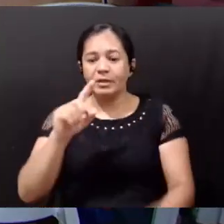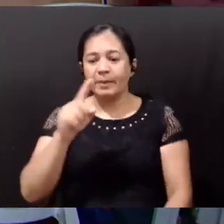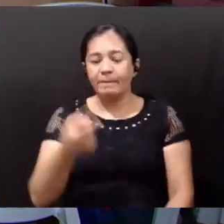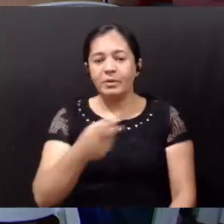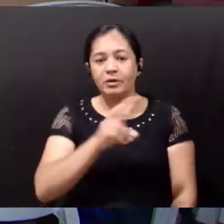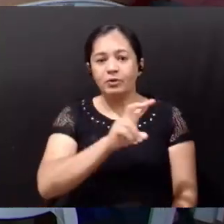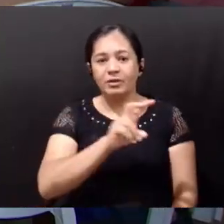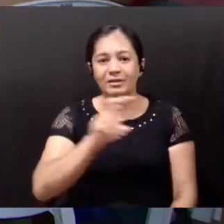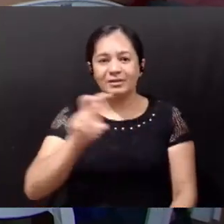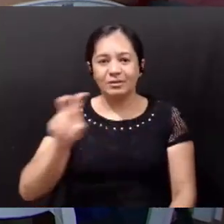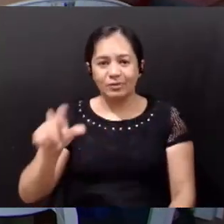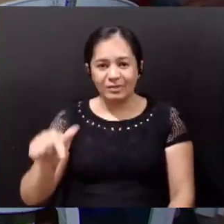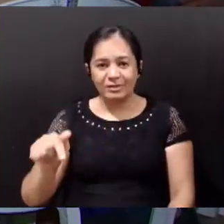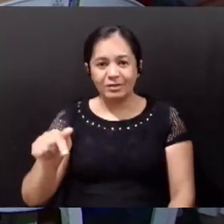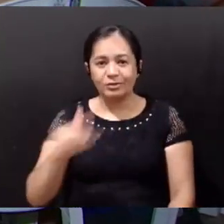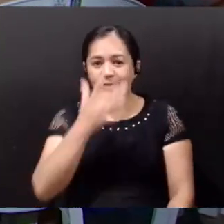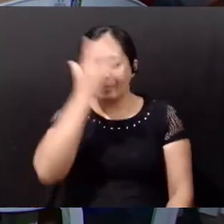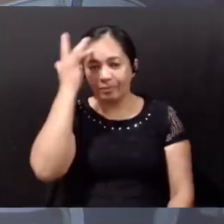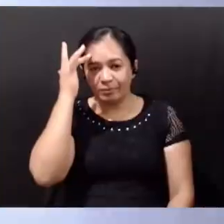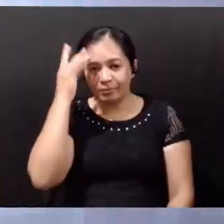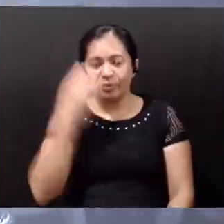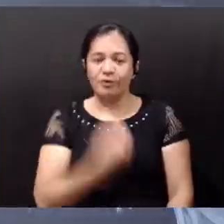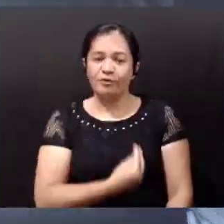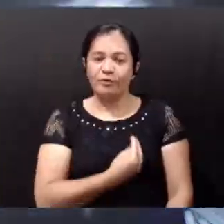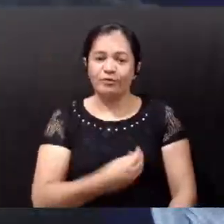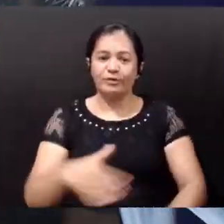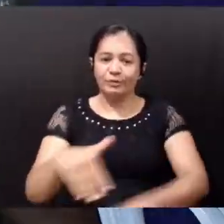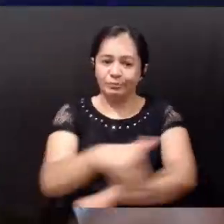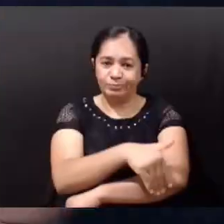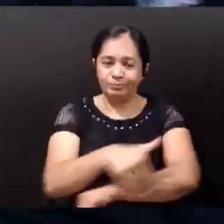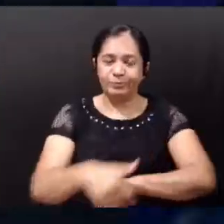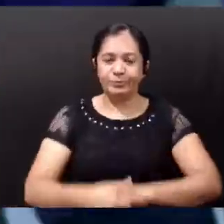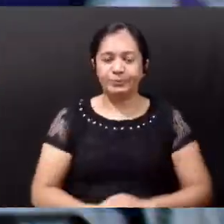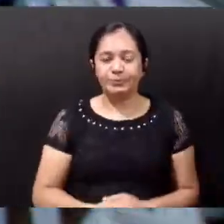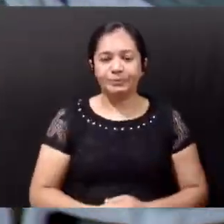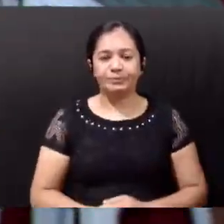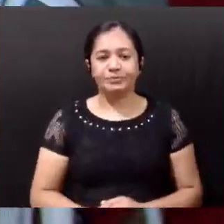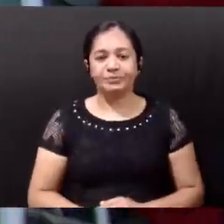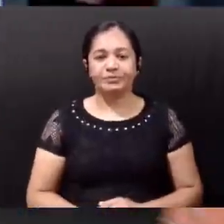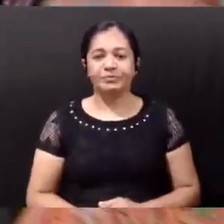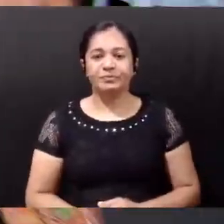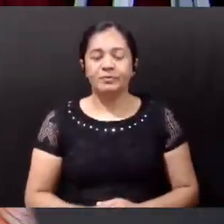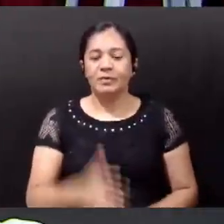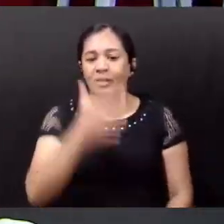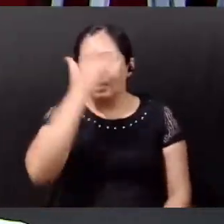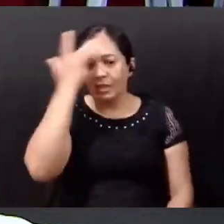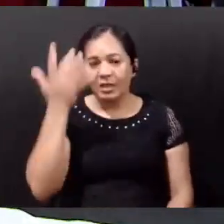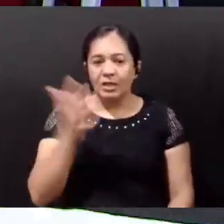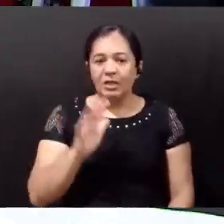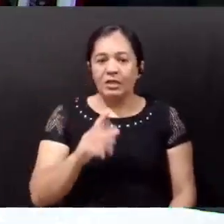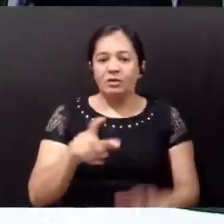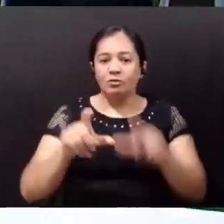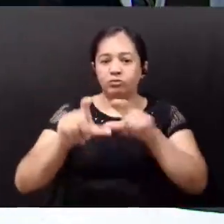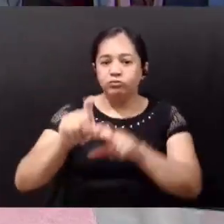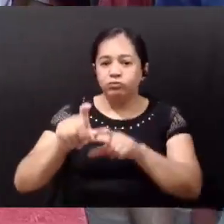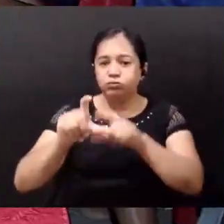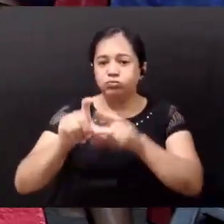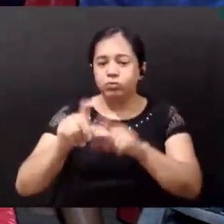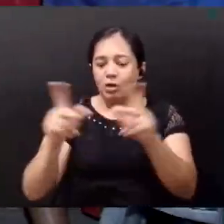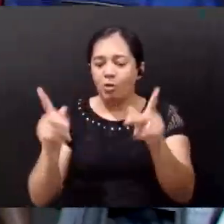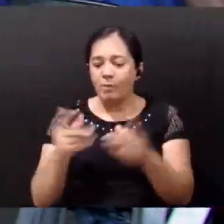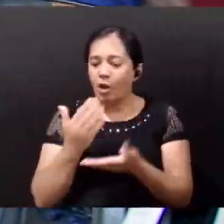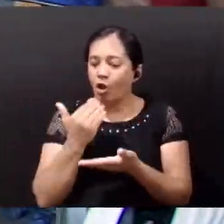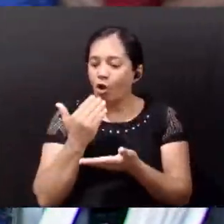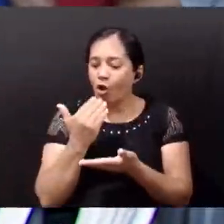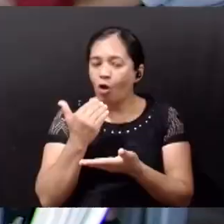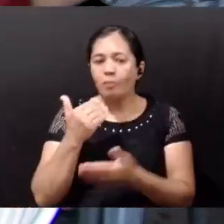1.557 pessoas vivendo em situação de rua. Para quem muitas vezes depende de um prato de comida para matar a fome e está